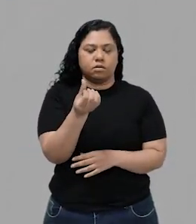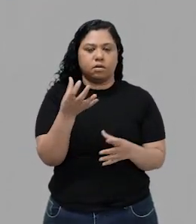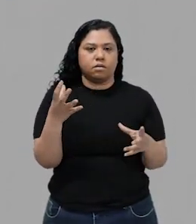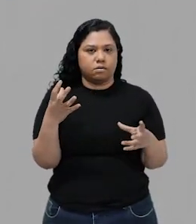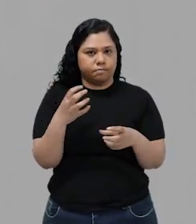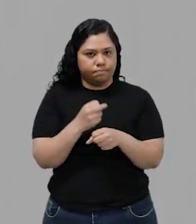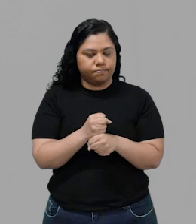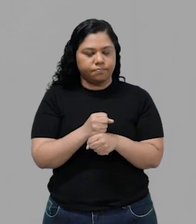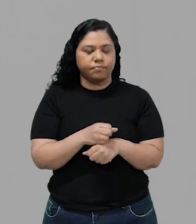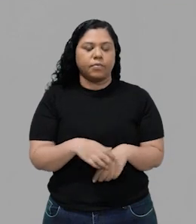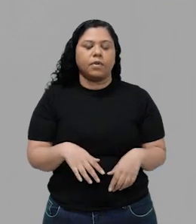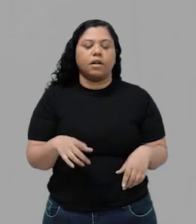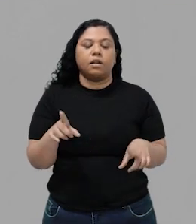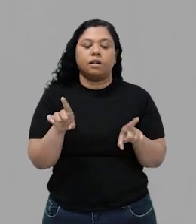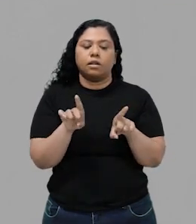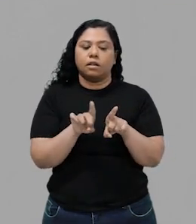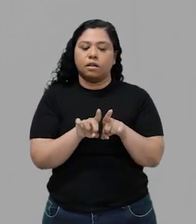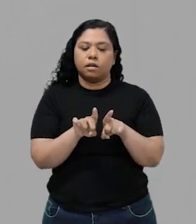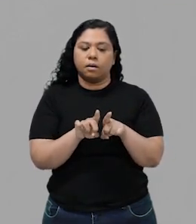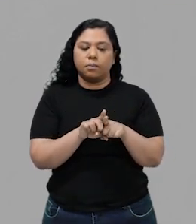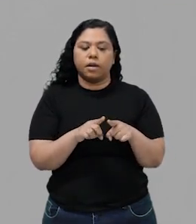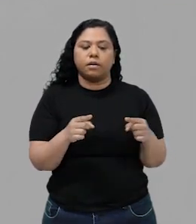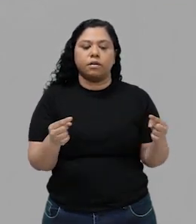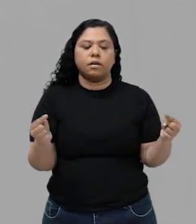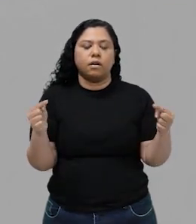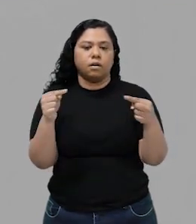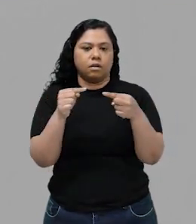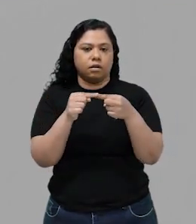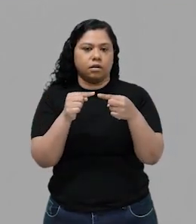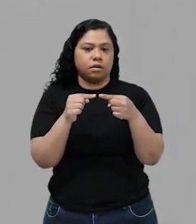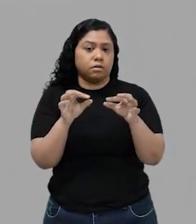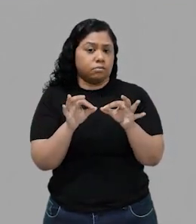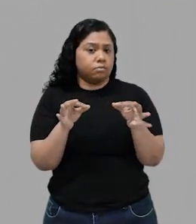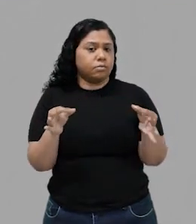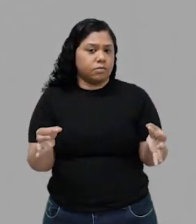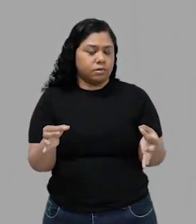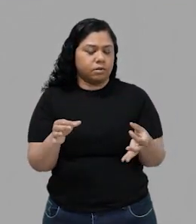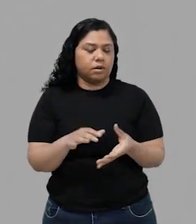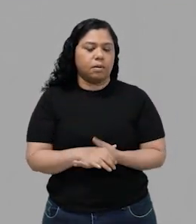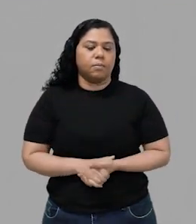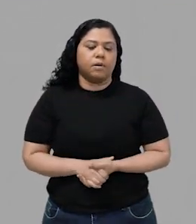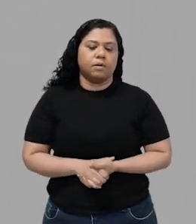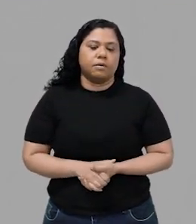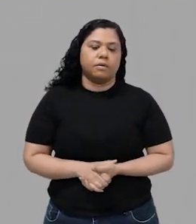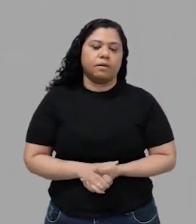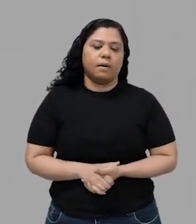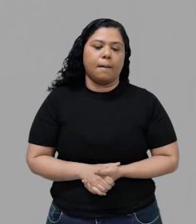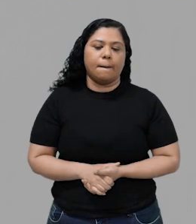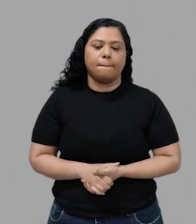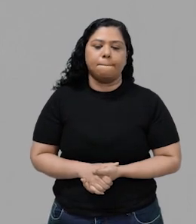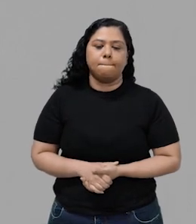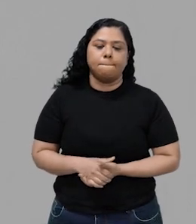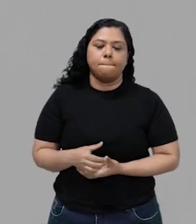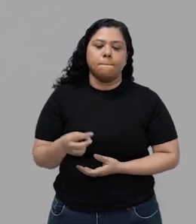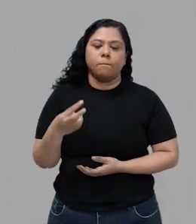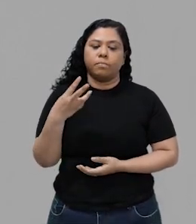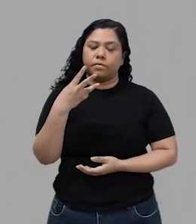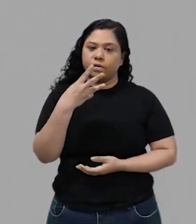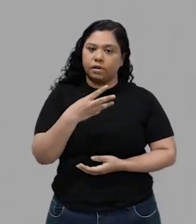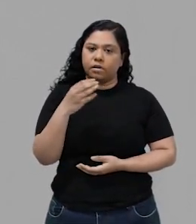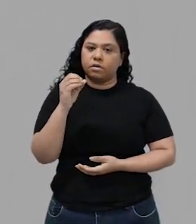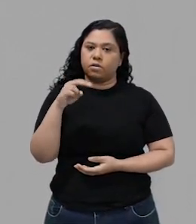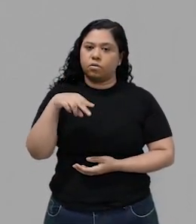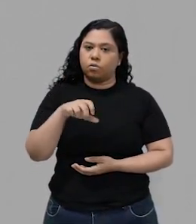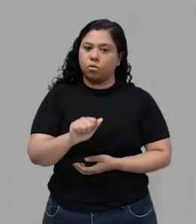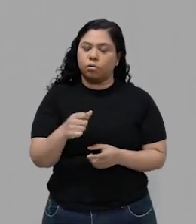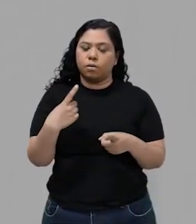os átomos de carbonos, tudo bem? No carbono 3, a carbonila, hexan 3-ona,